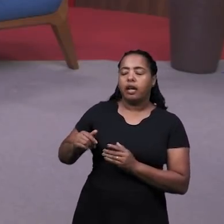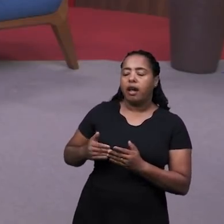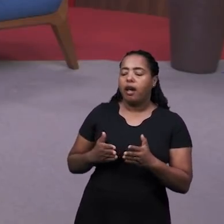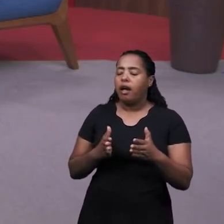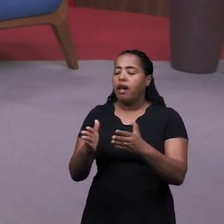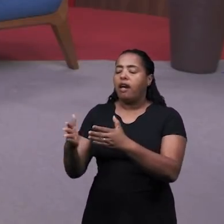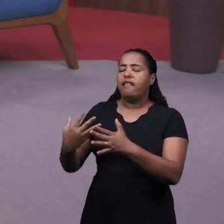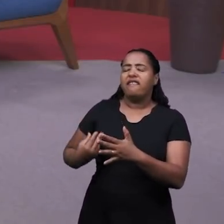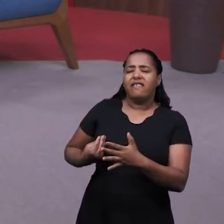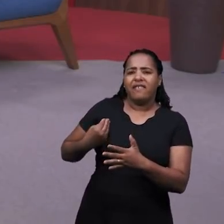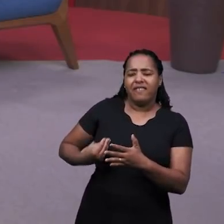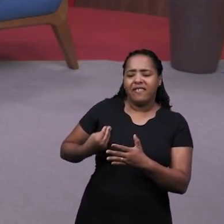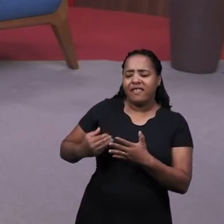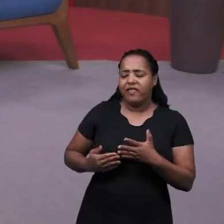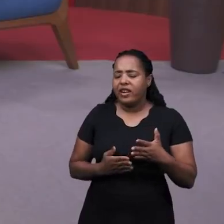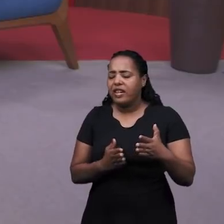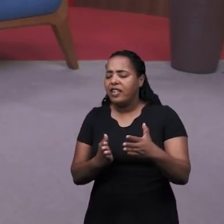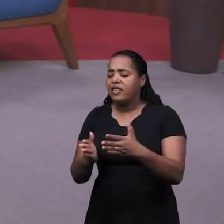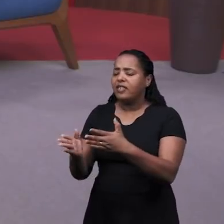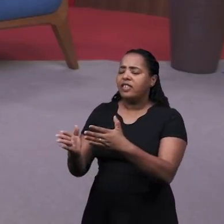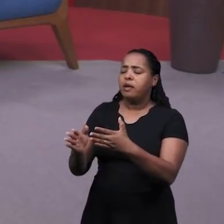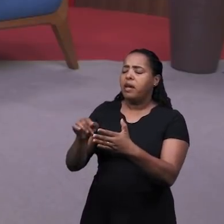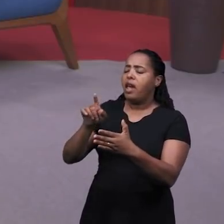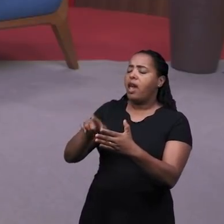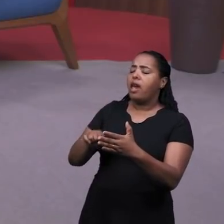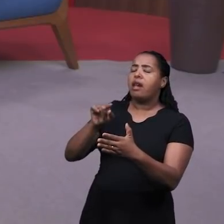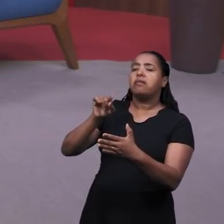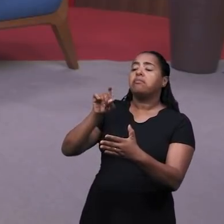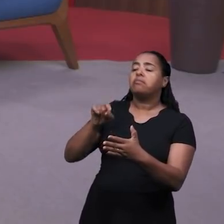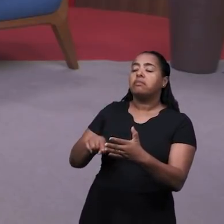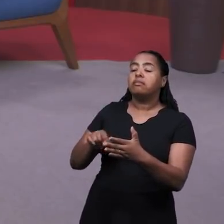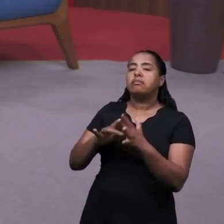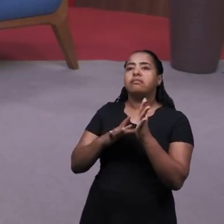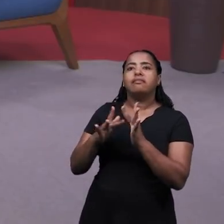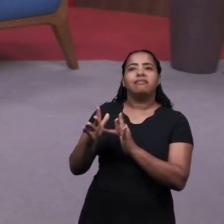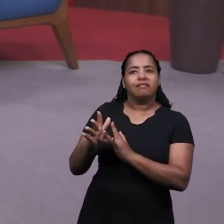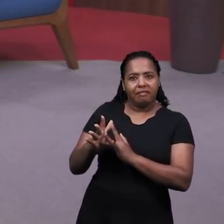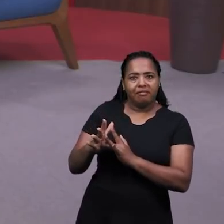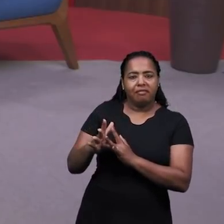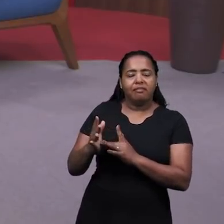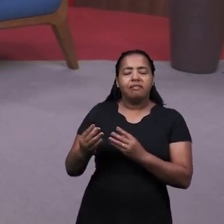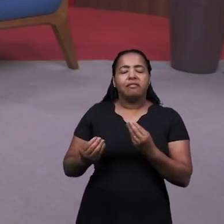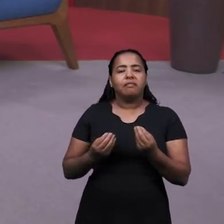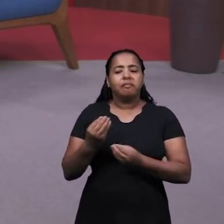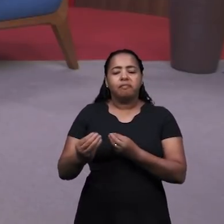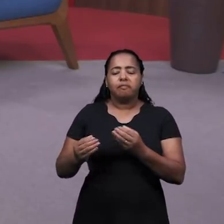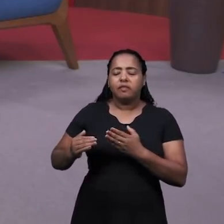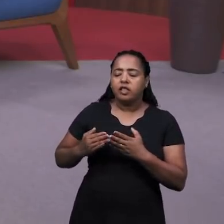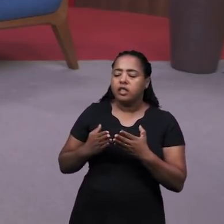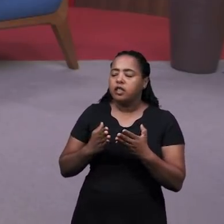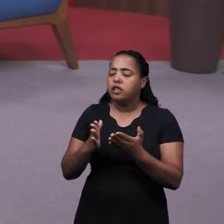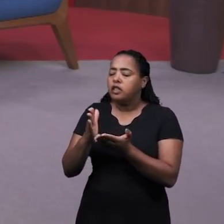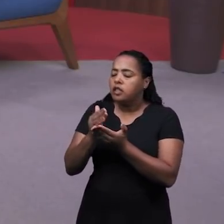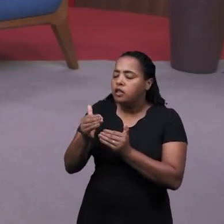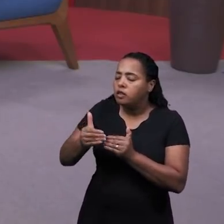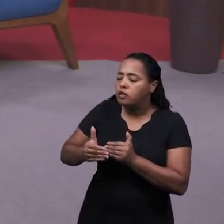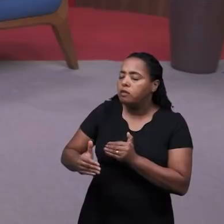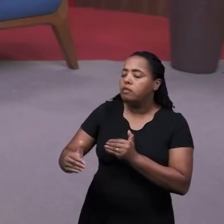uma jornada, um caminho, e Jesus é o caminho, mas esta